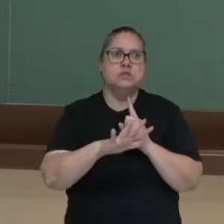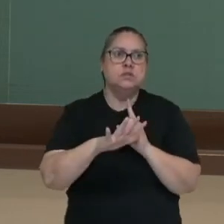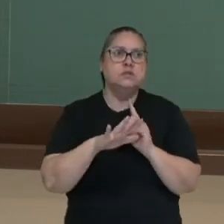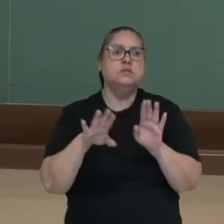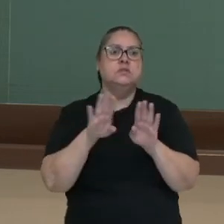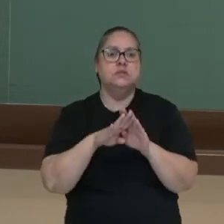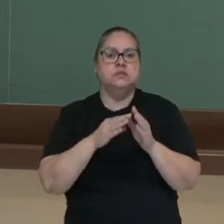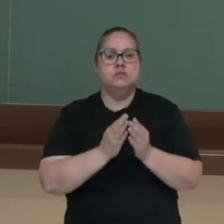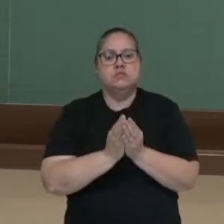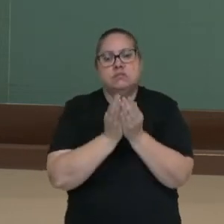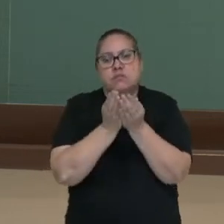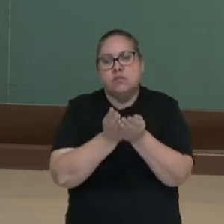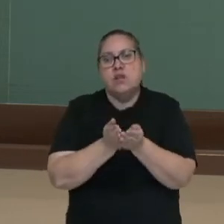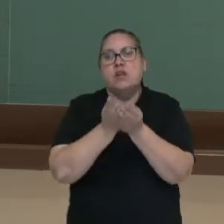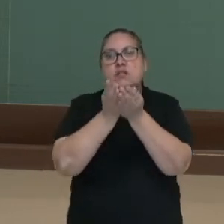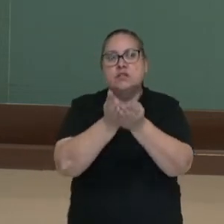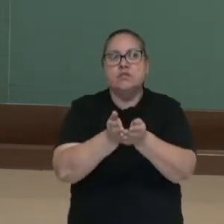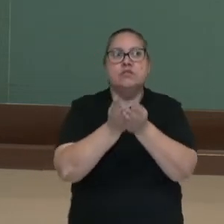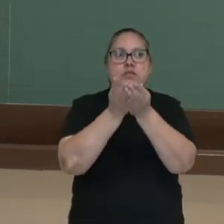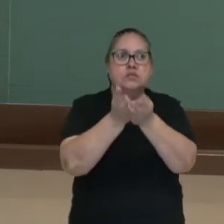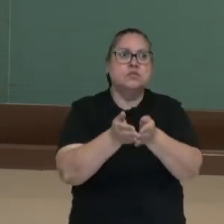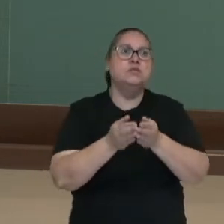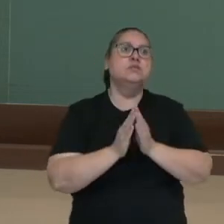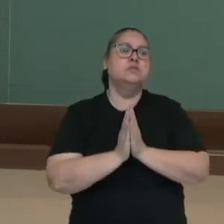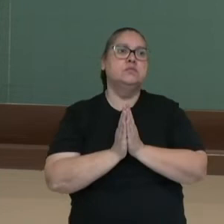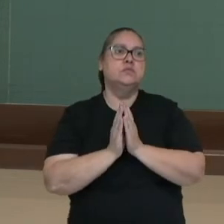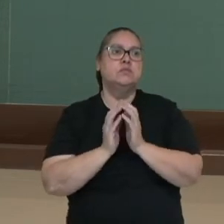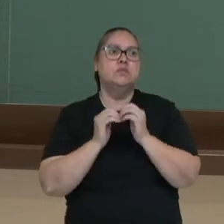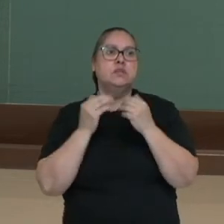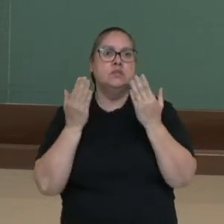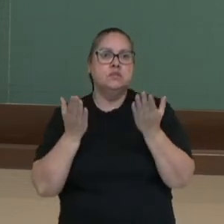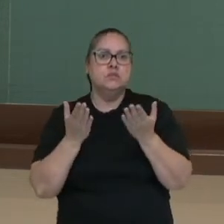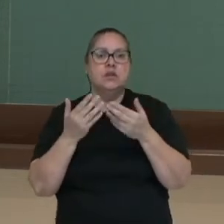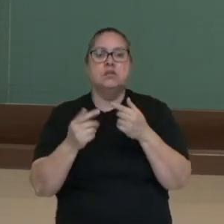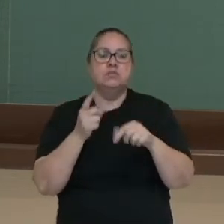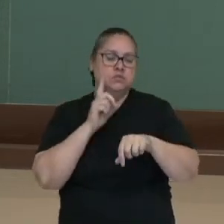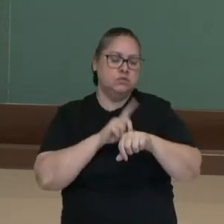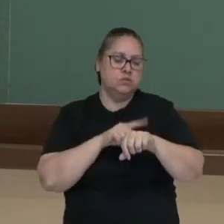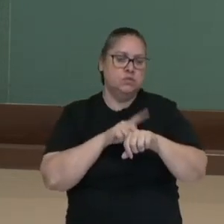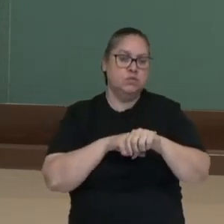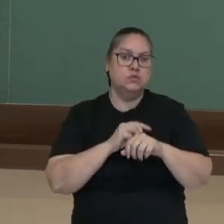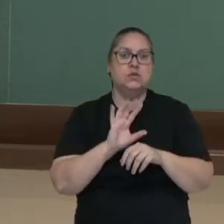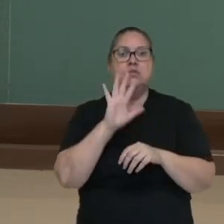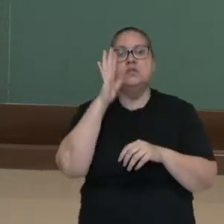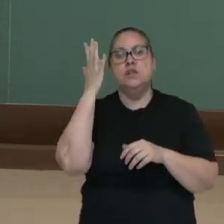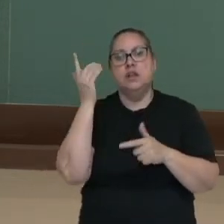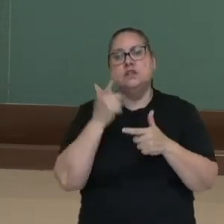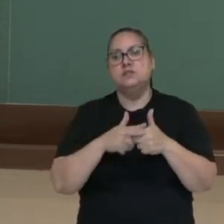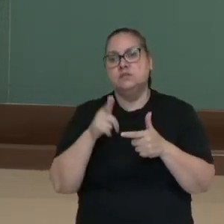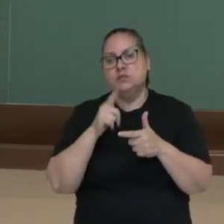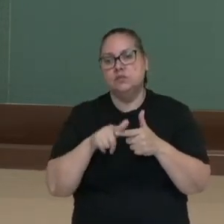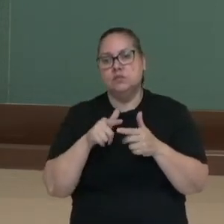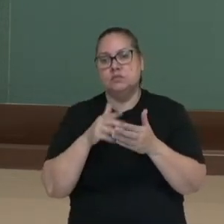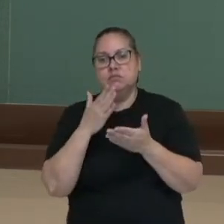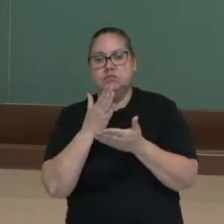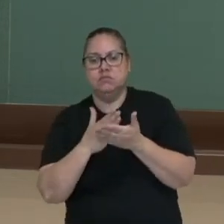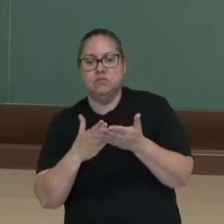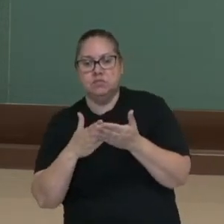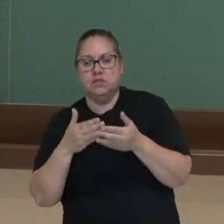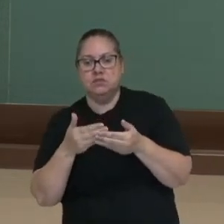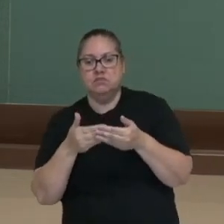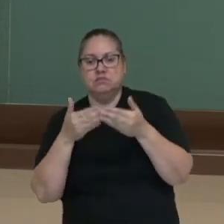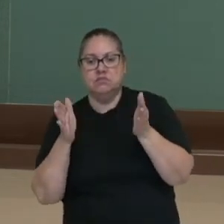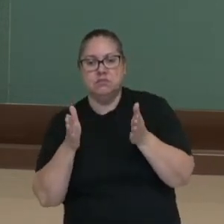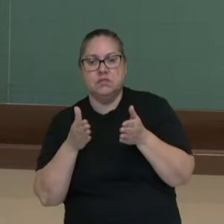são transportados em navios petroleiros, então, em alguns momentos ou em muitos momentos, podem acontecer ali